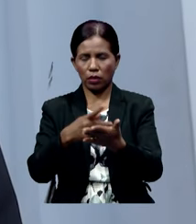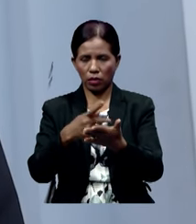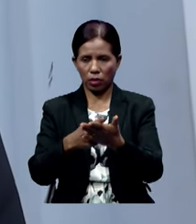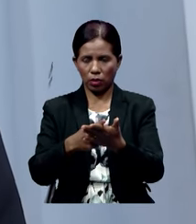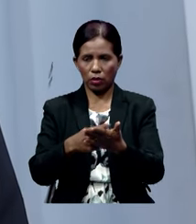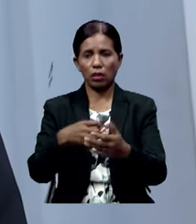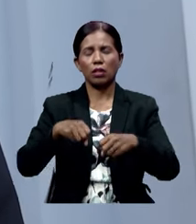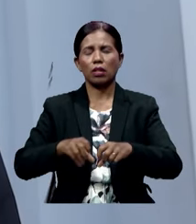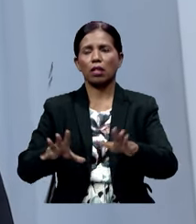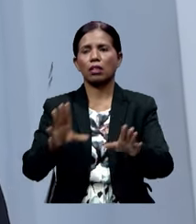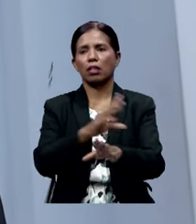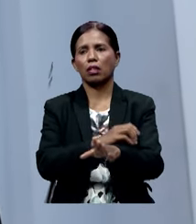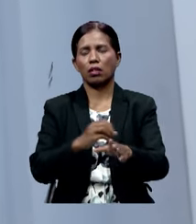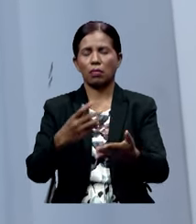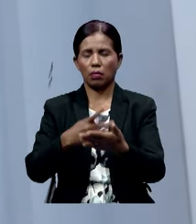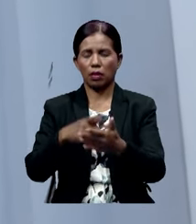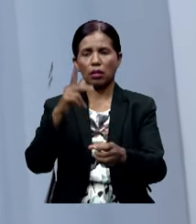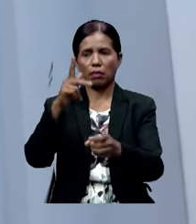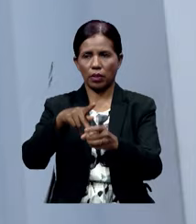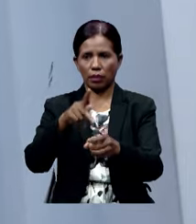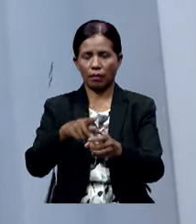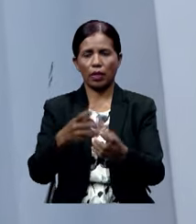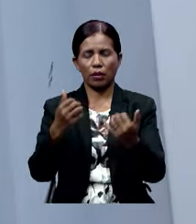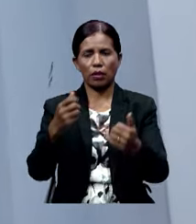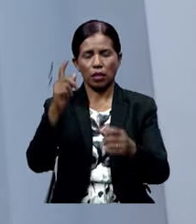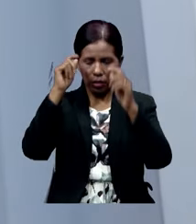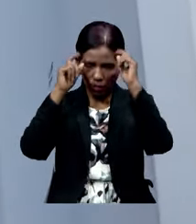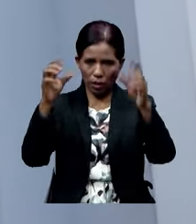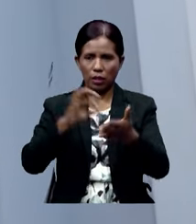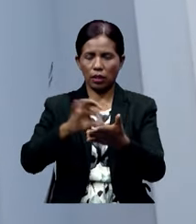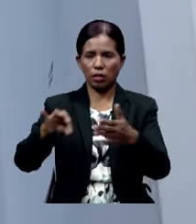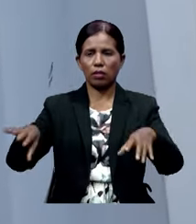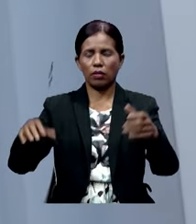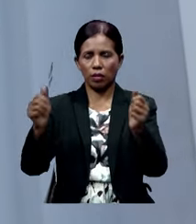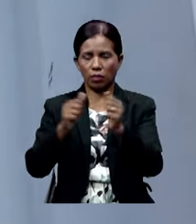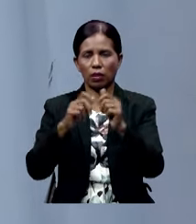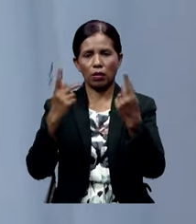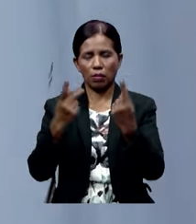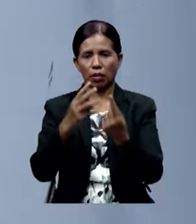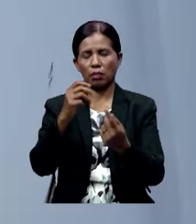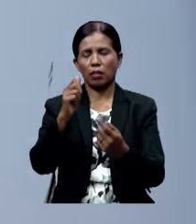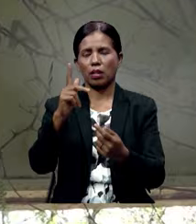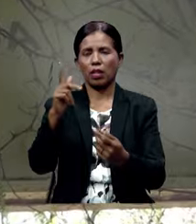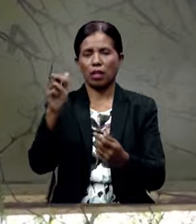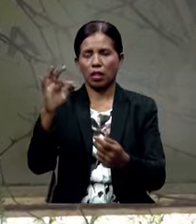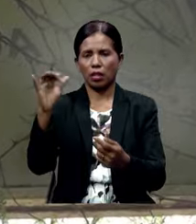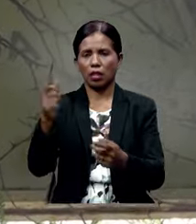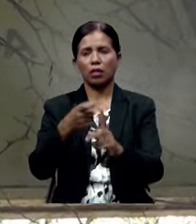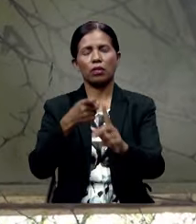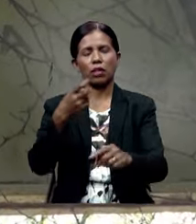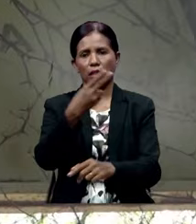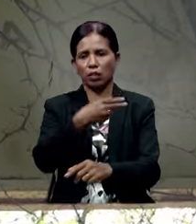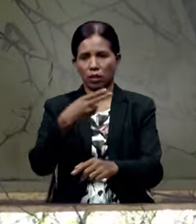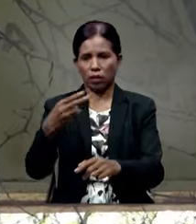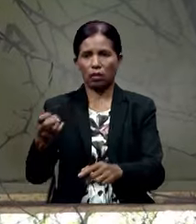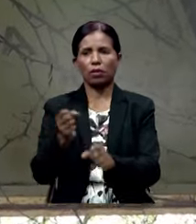desenvolver o campo Great Sunrise. Antes, né, Timor-Guebe assinou um contrato com a empresa Mahakarya Geosurvey, Rússia e Indonésia,